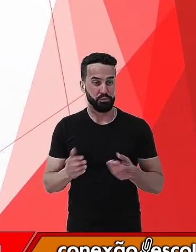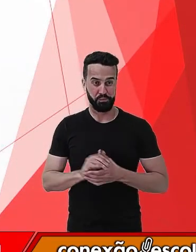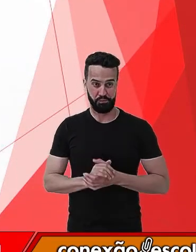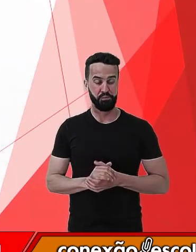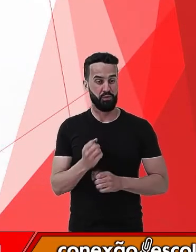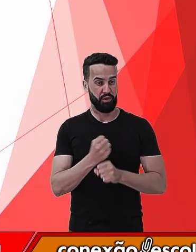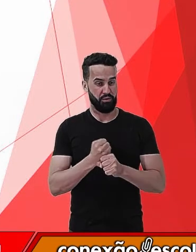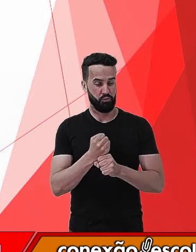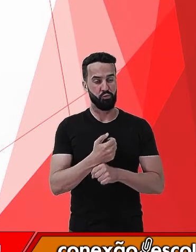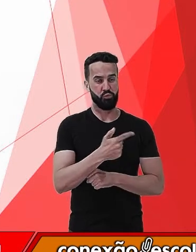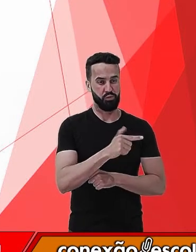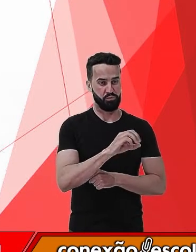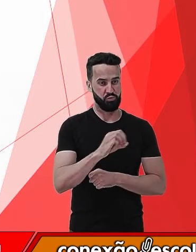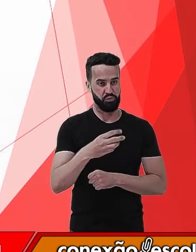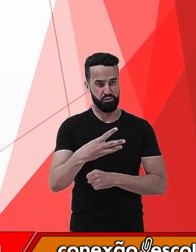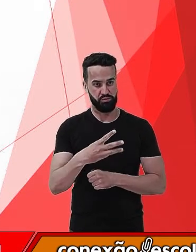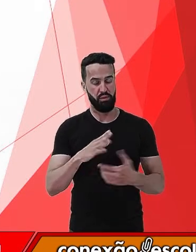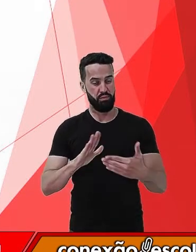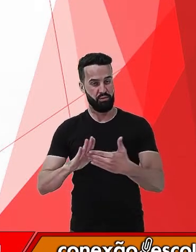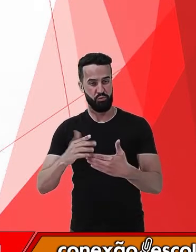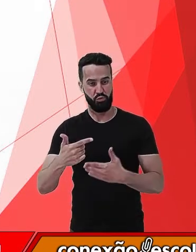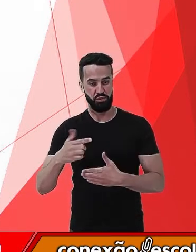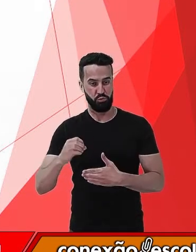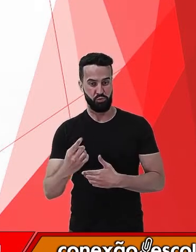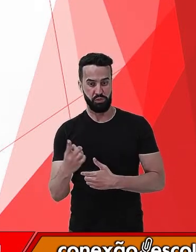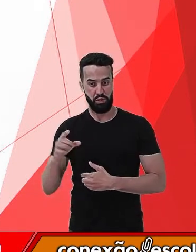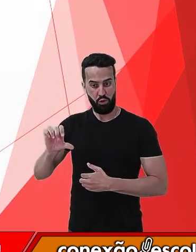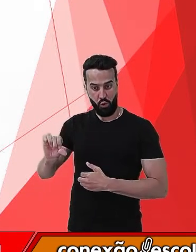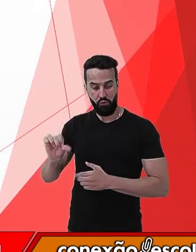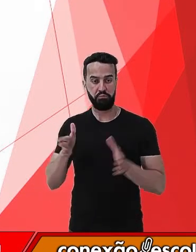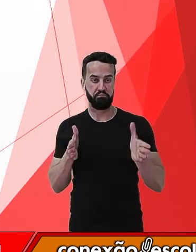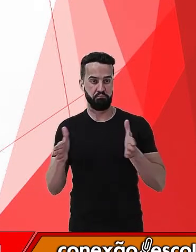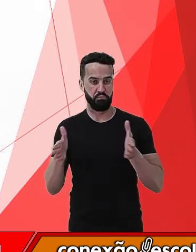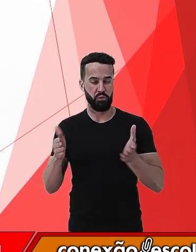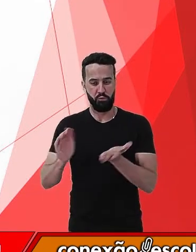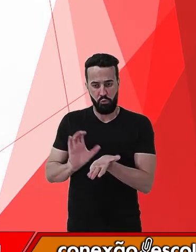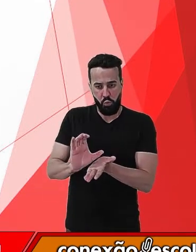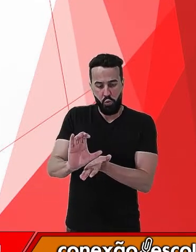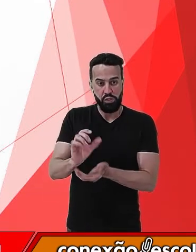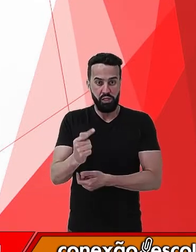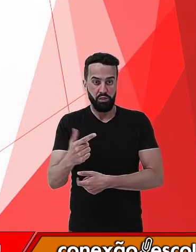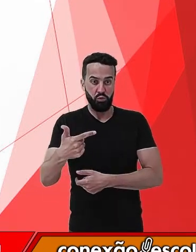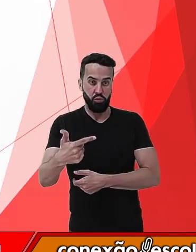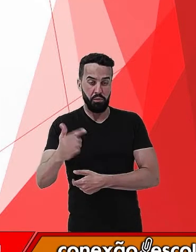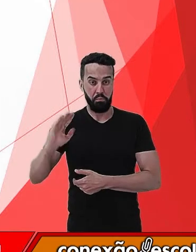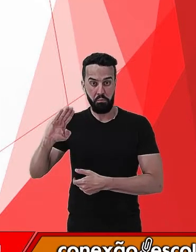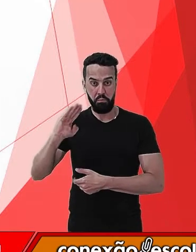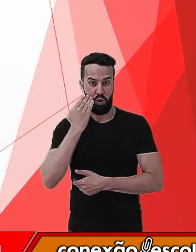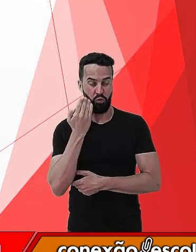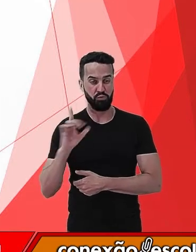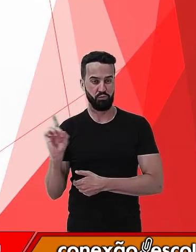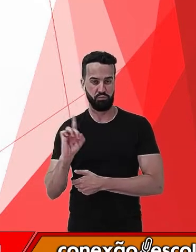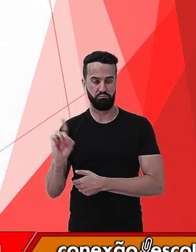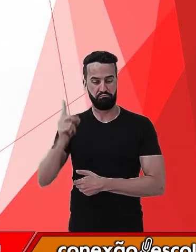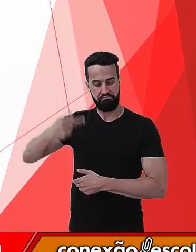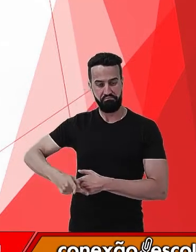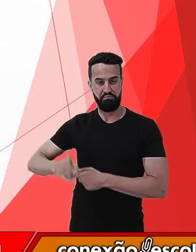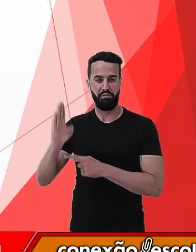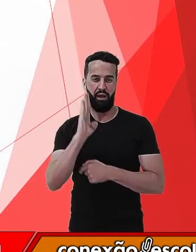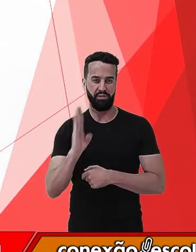reserva de matéria-prima, regiões pouco ocupadas. Durante muito tempo, os produtos que